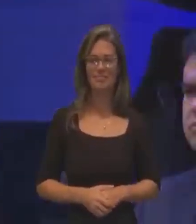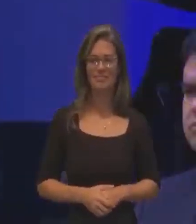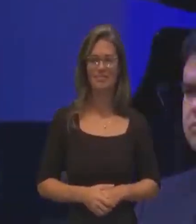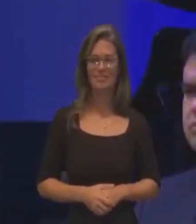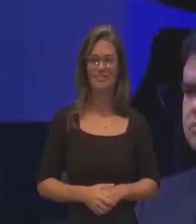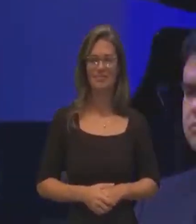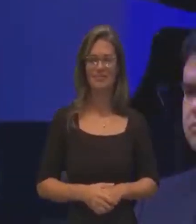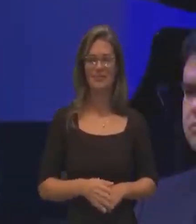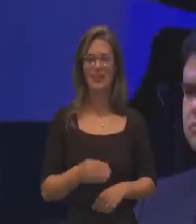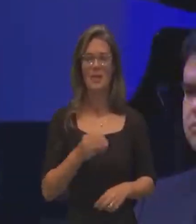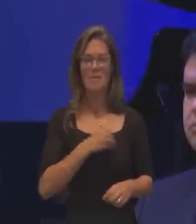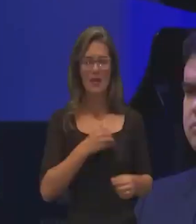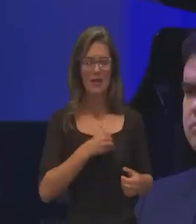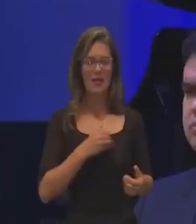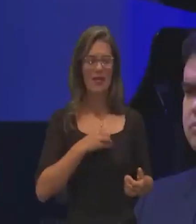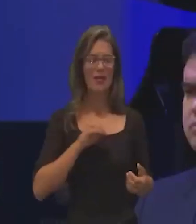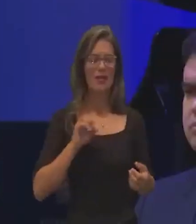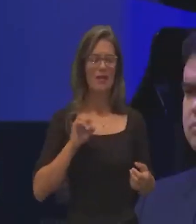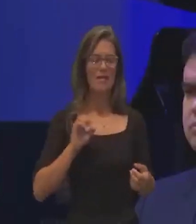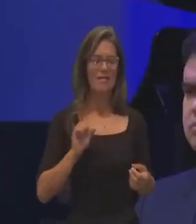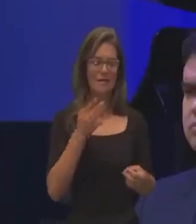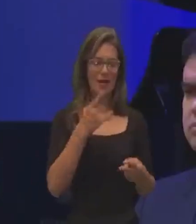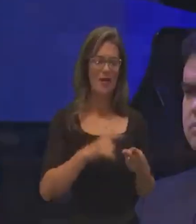Falsidades, mentiras,